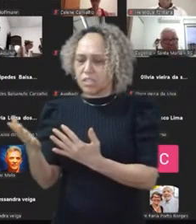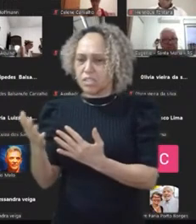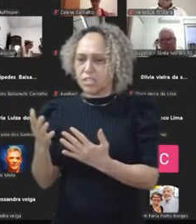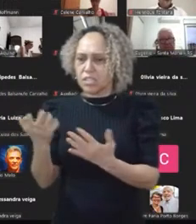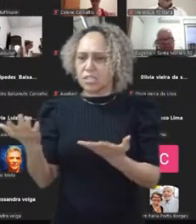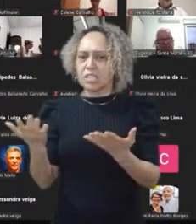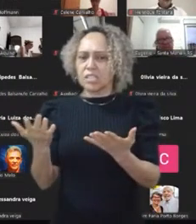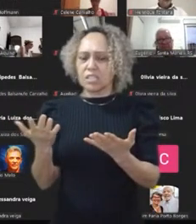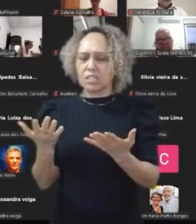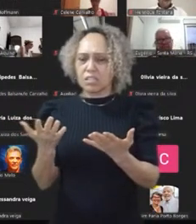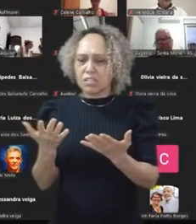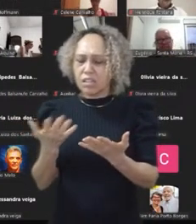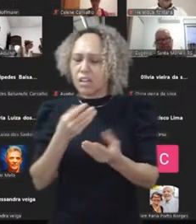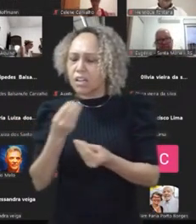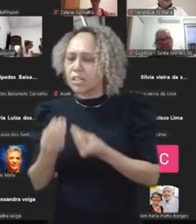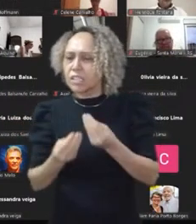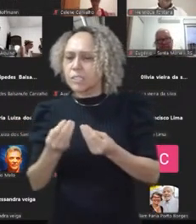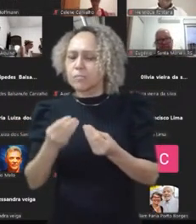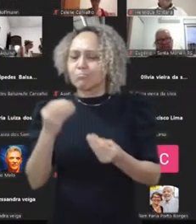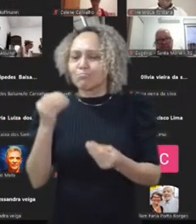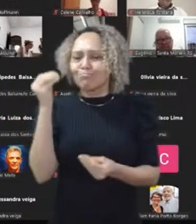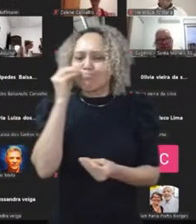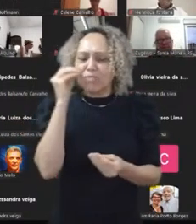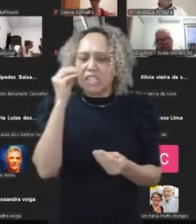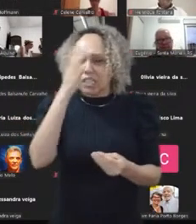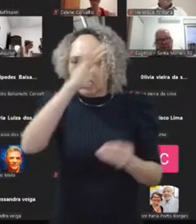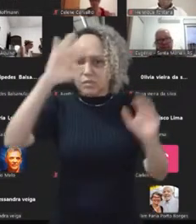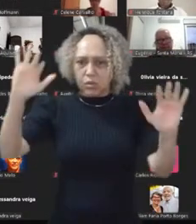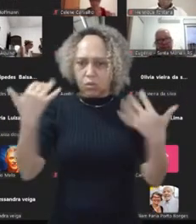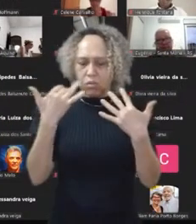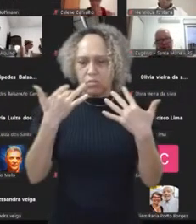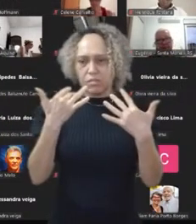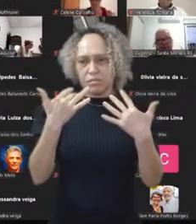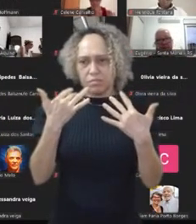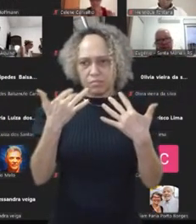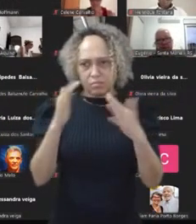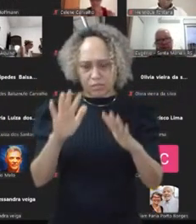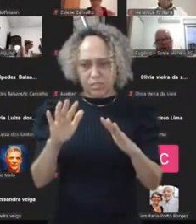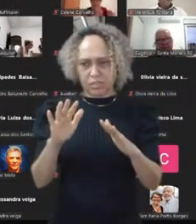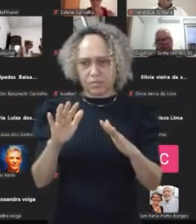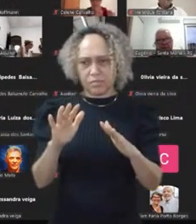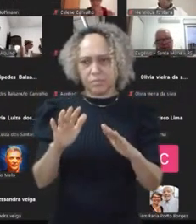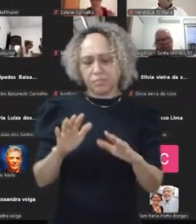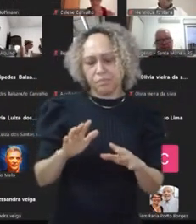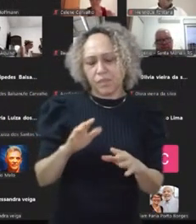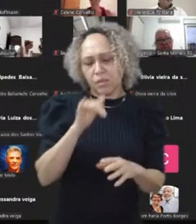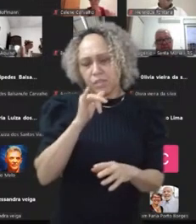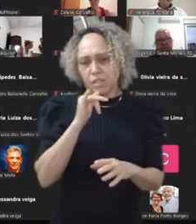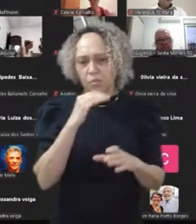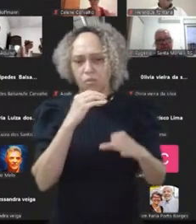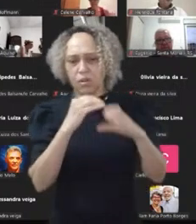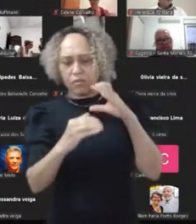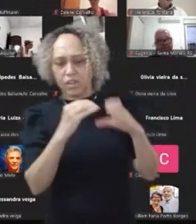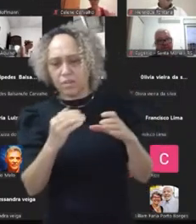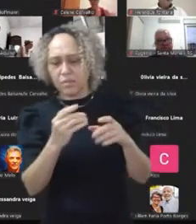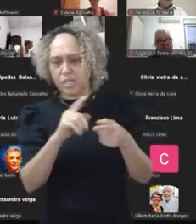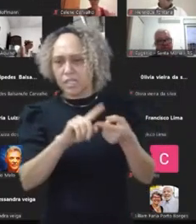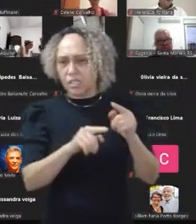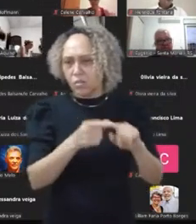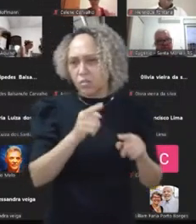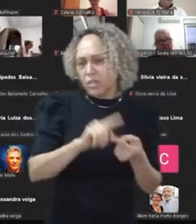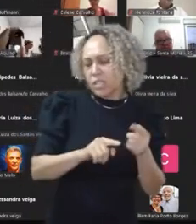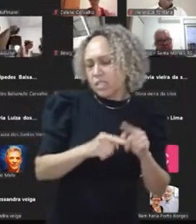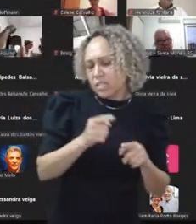com seus se semelhante então ao contrário de uma ferramenta de comunicação de solidariedade a gente tem uma